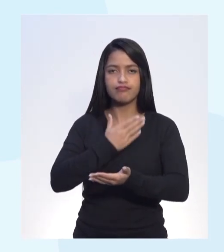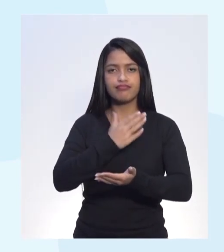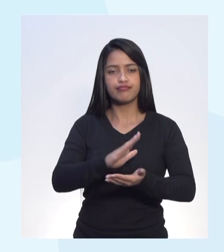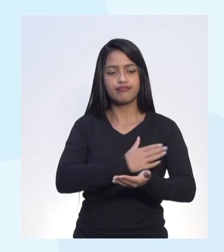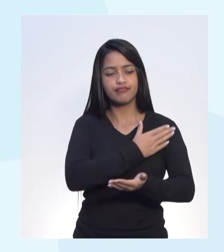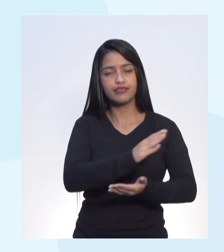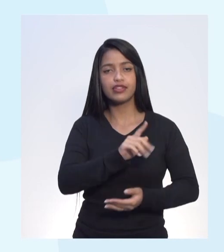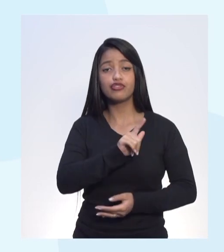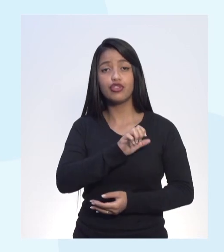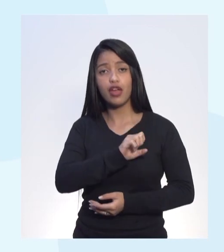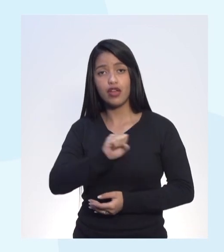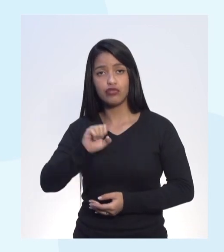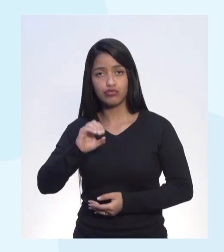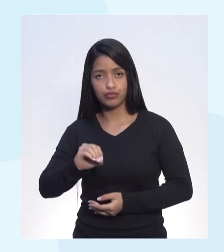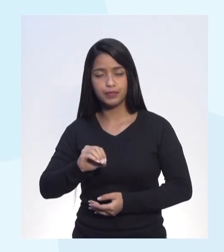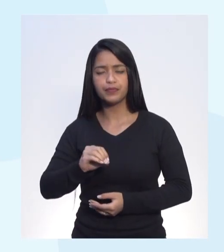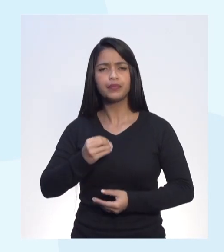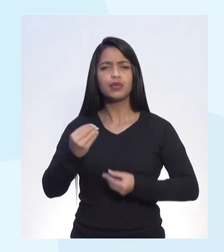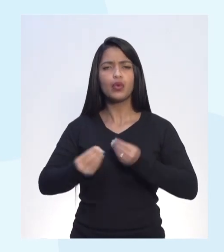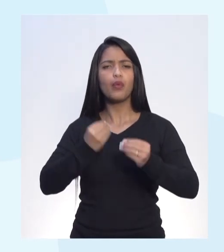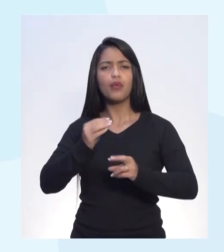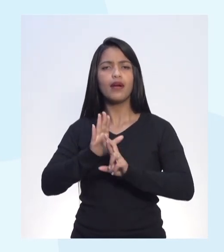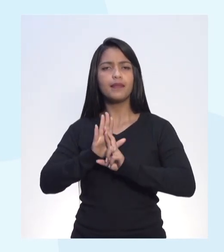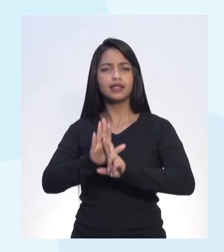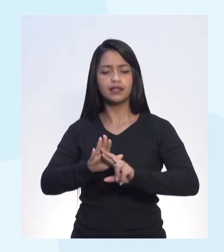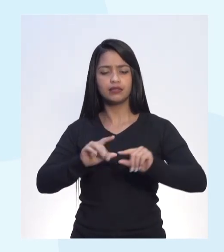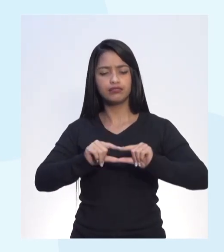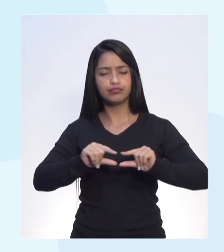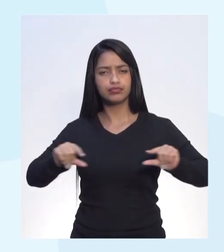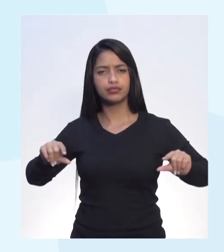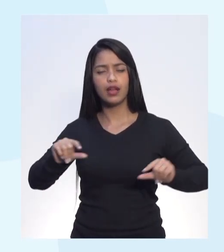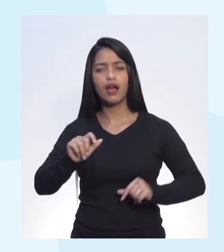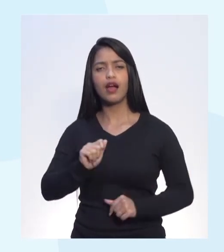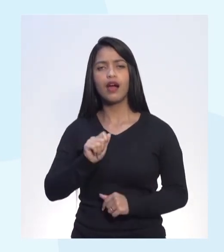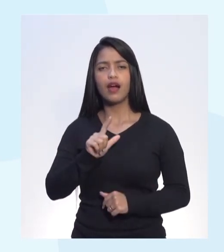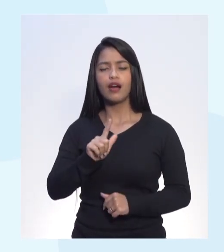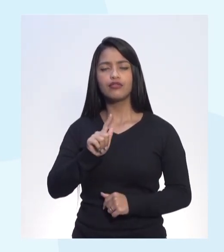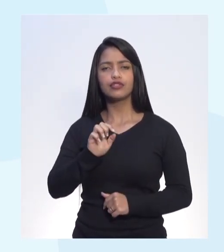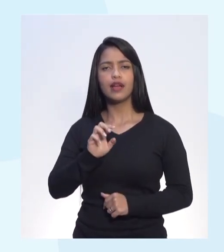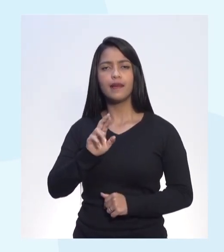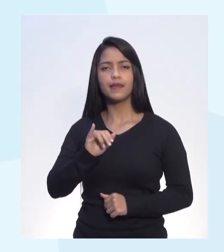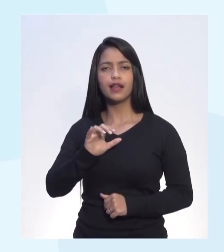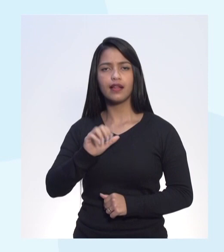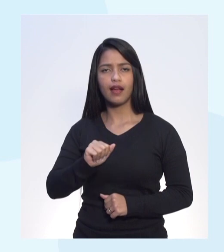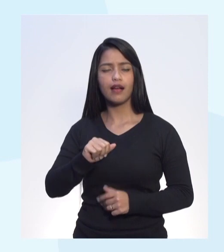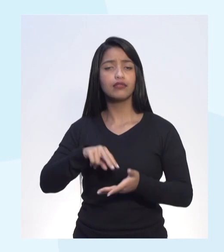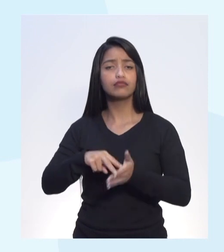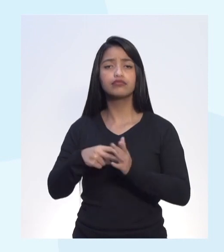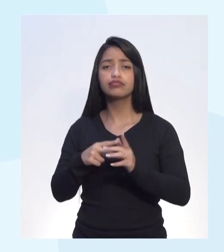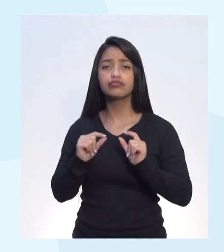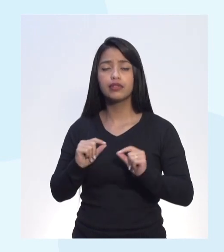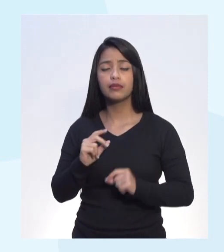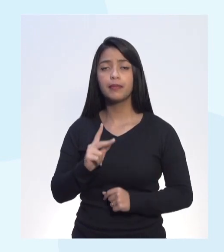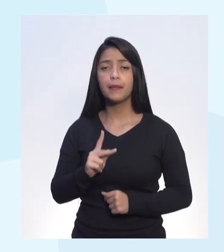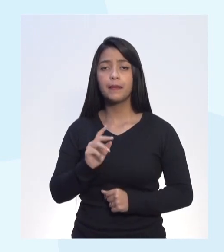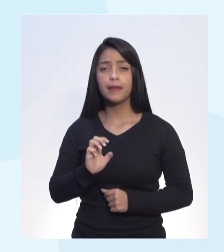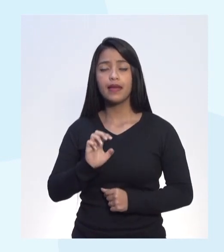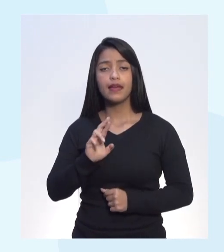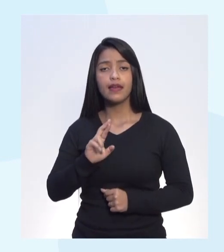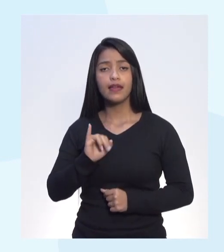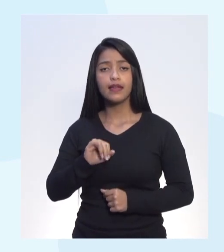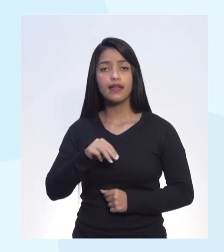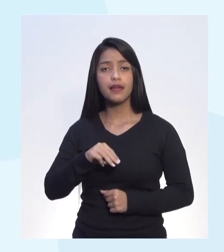uma expressão algébrica, né, Jonas? Isso mesmo, no caso aí seria o perímetro, não é? Perímetro, né? Então perceba que vai